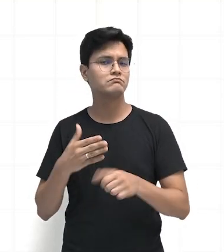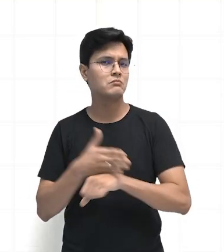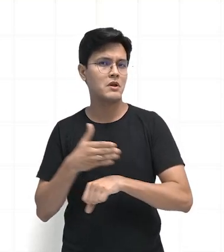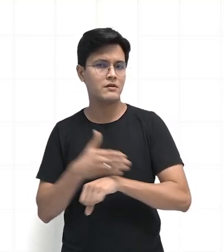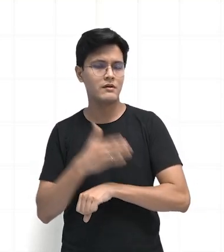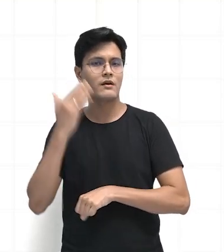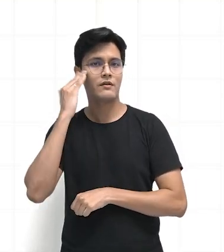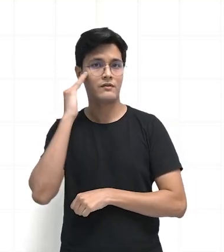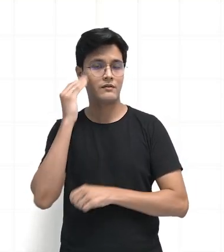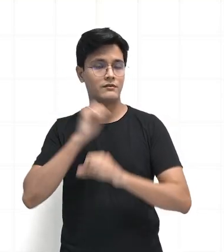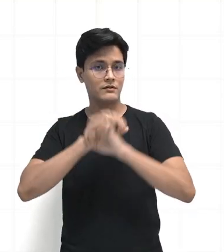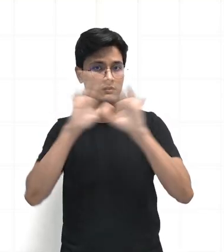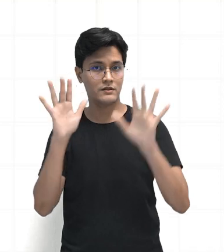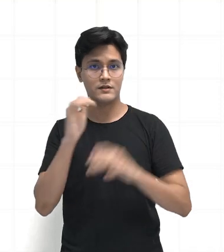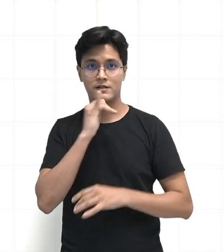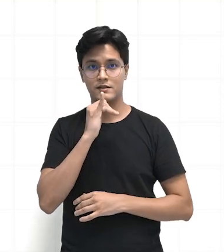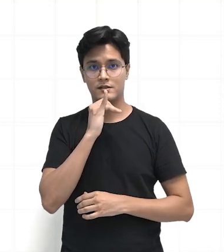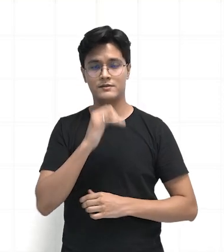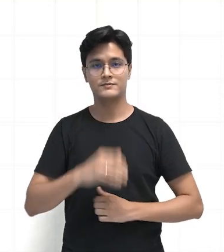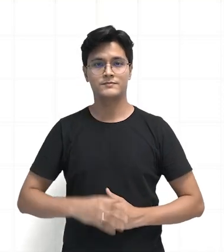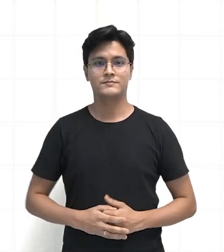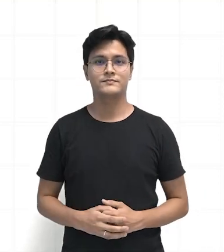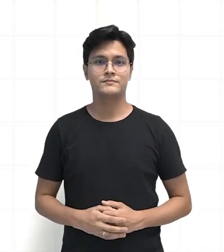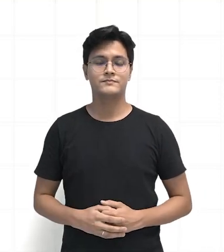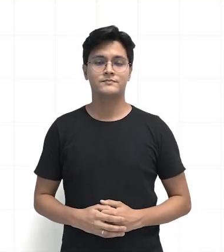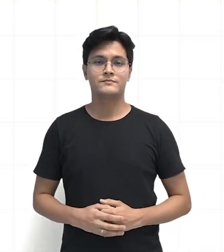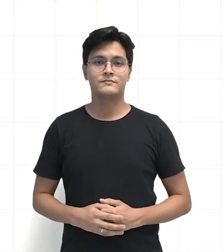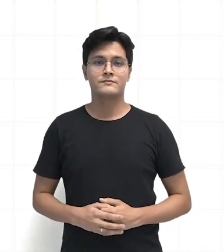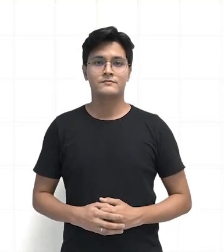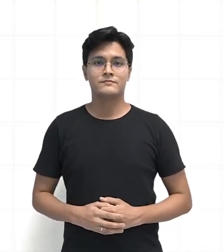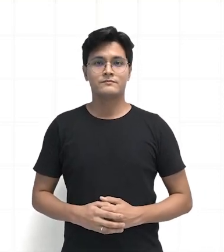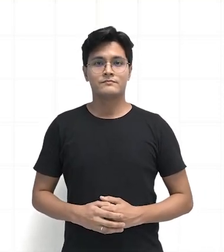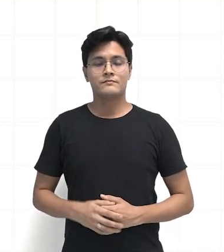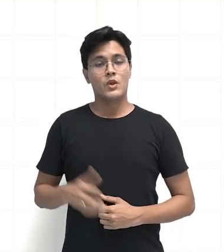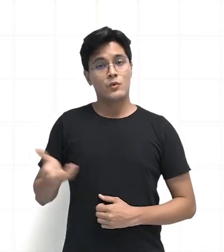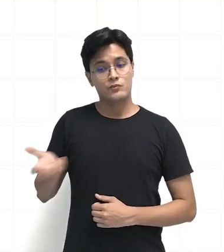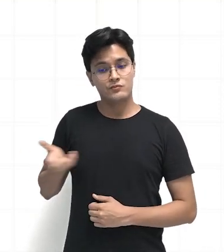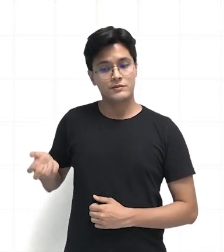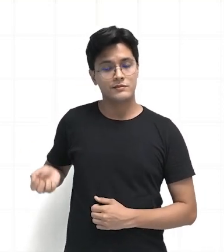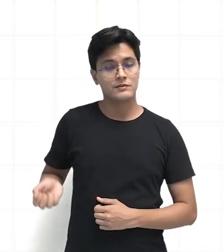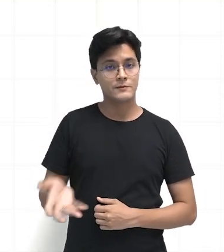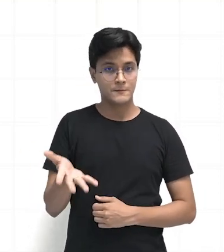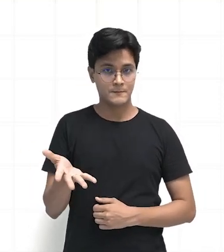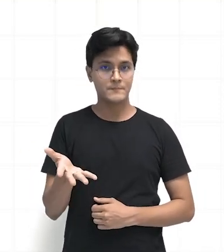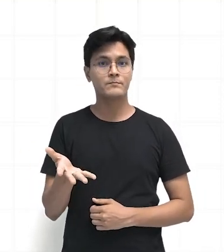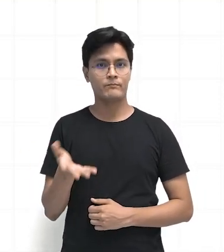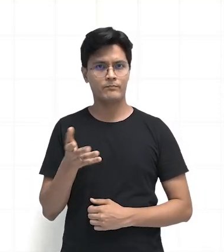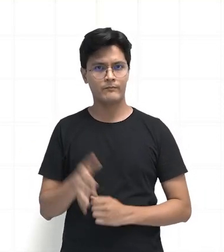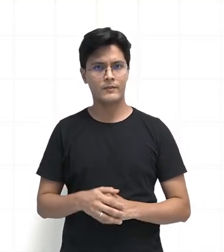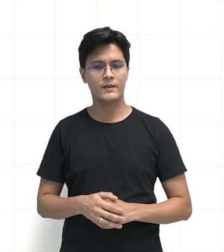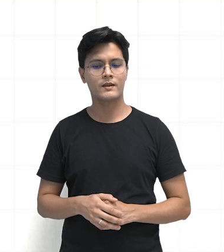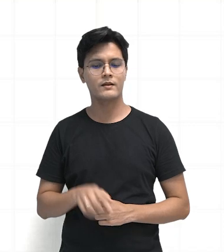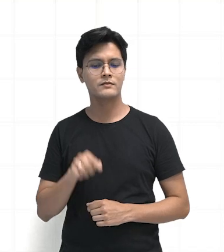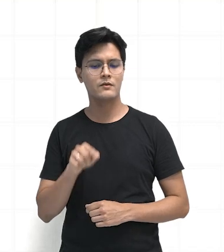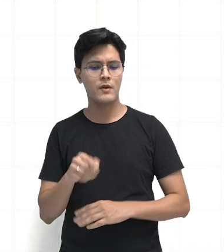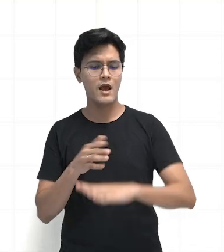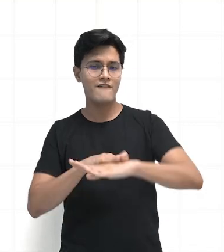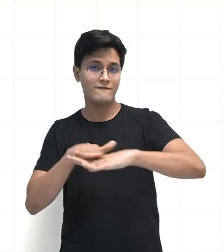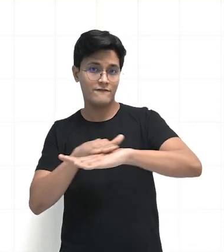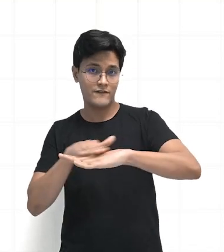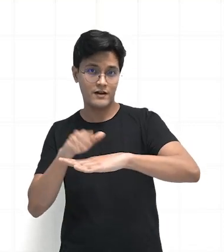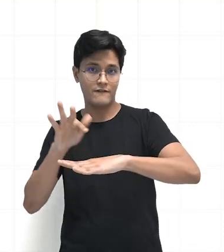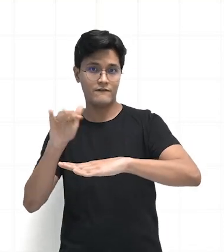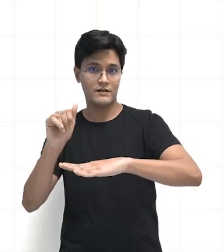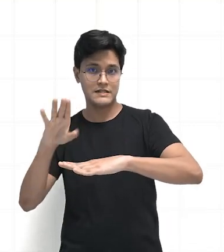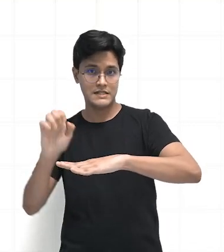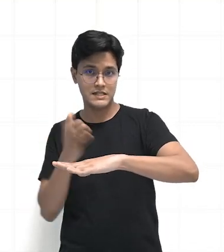probabilidade. Olha o nosso primeiro exemplo aqui. No lançamento de um dado perfeito, ao observar a face voltada para